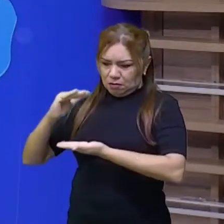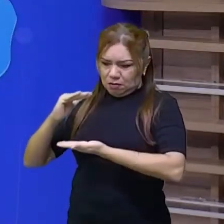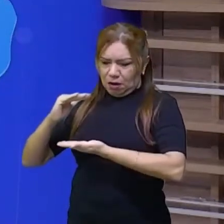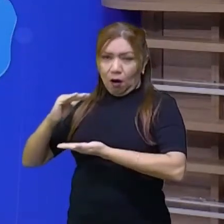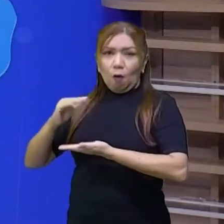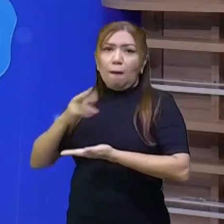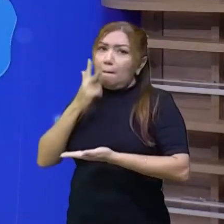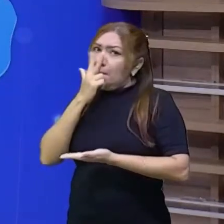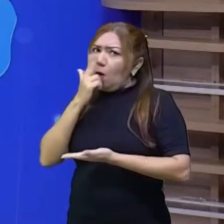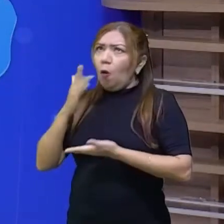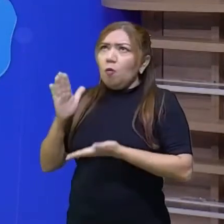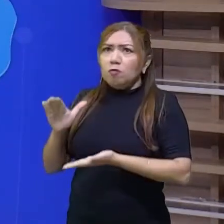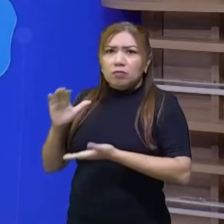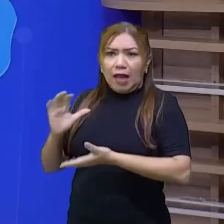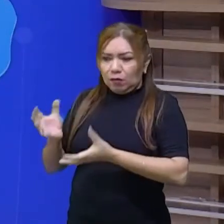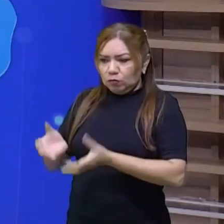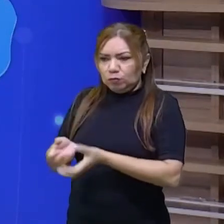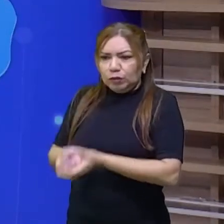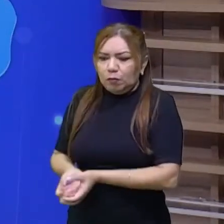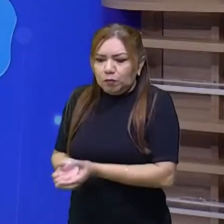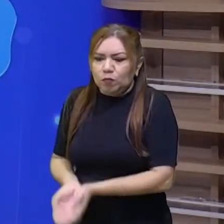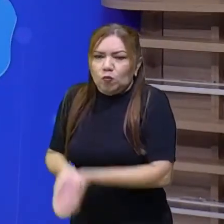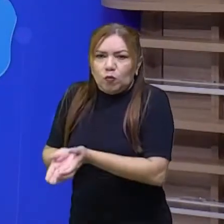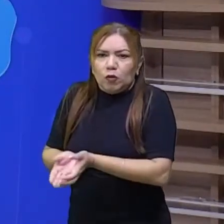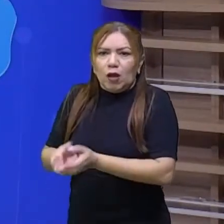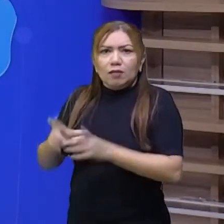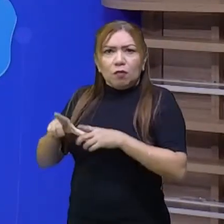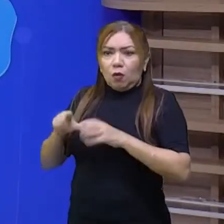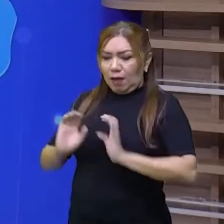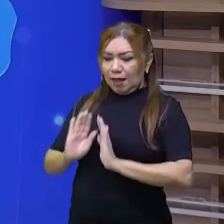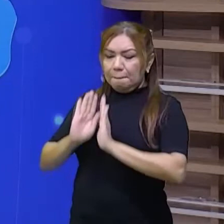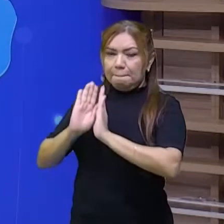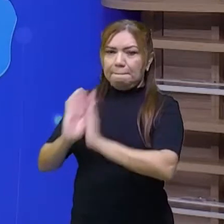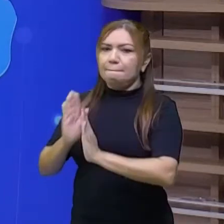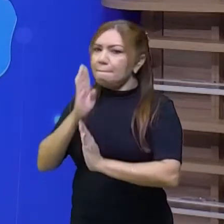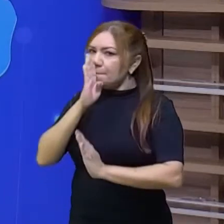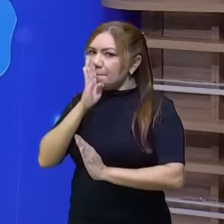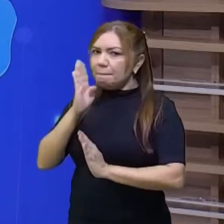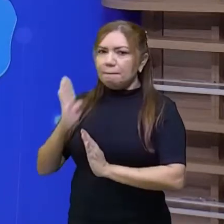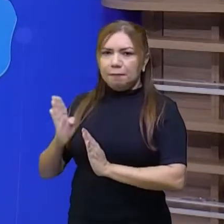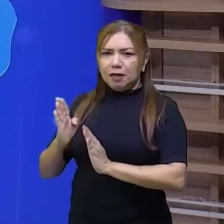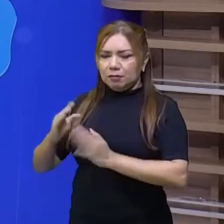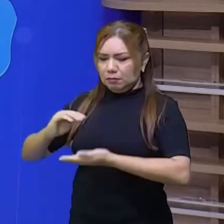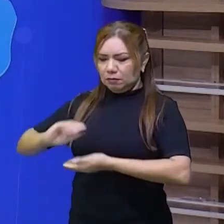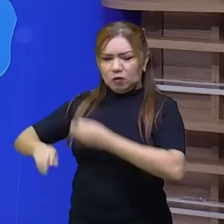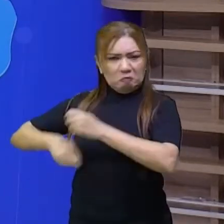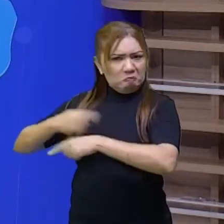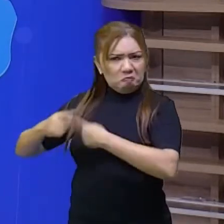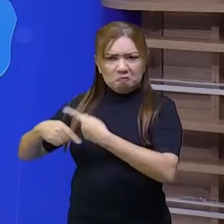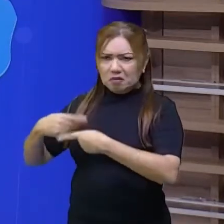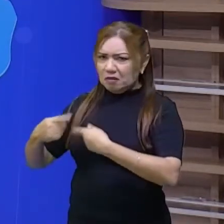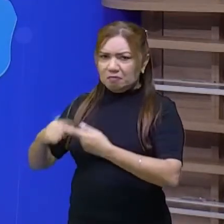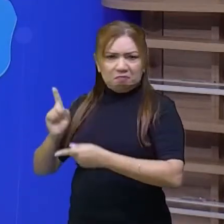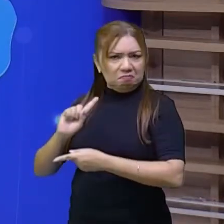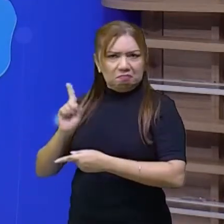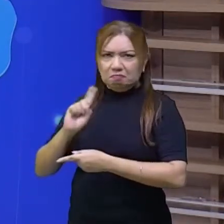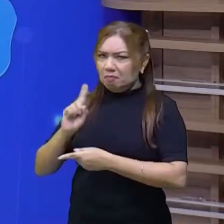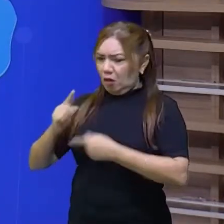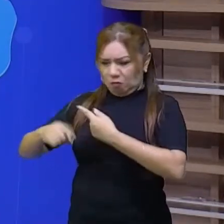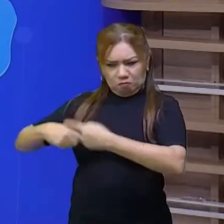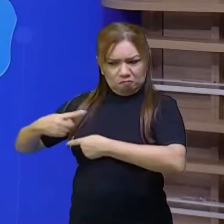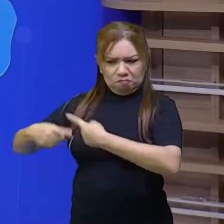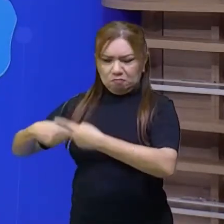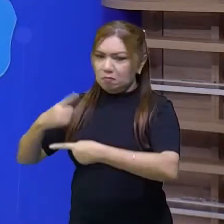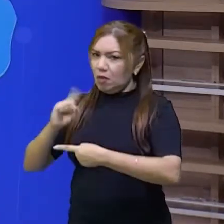colocou ali se tiver uma inclinação uma ligeira inclinação na mesa na base que você colocar ele não vai sair gerado